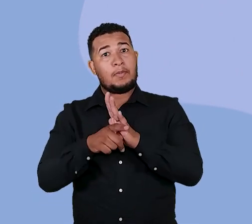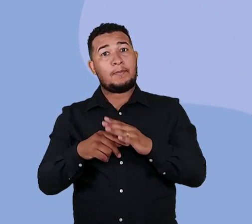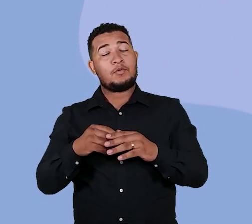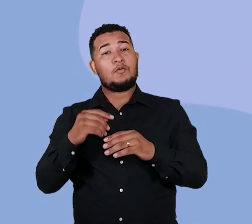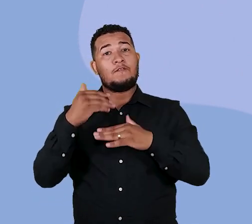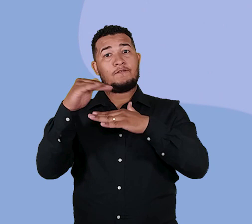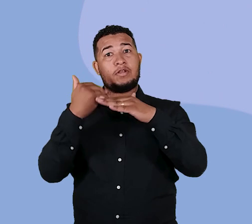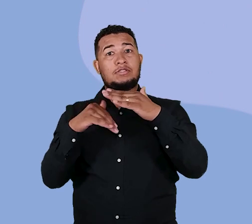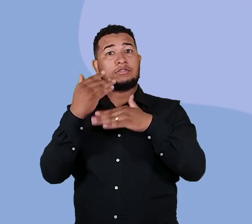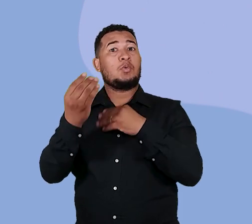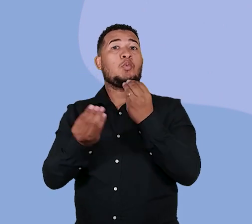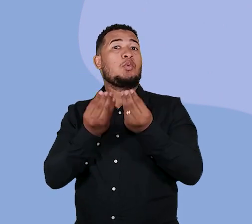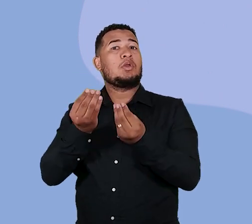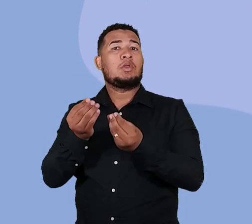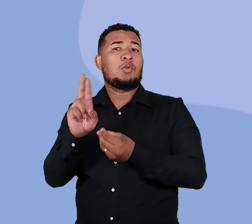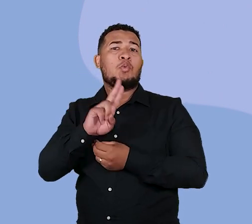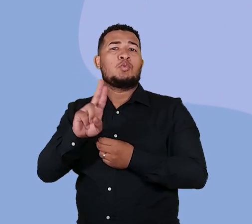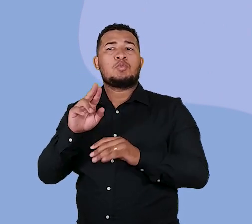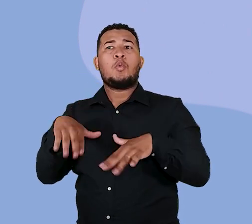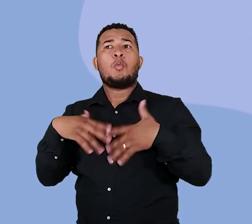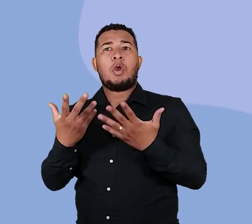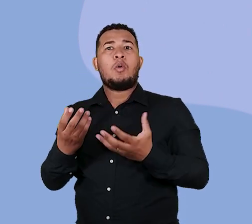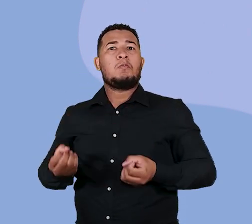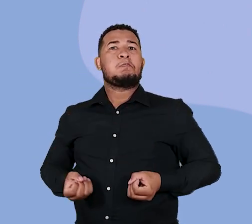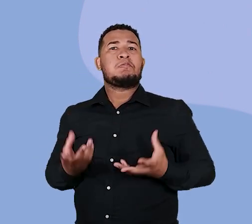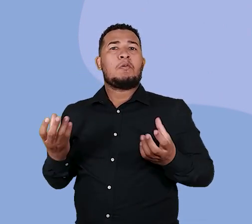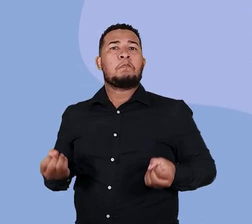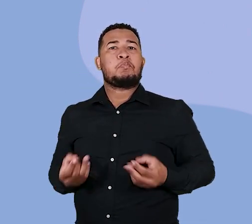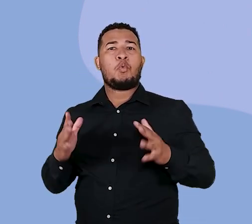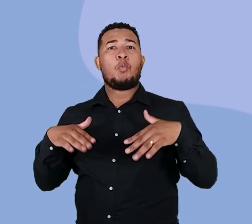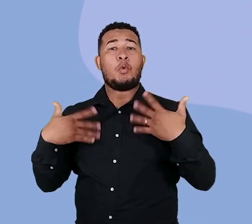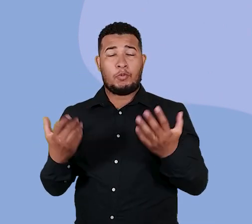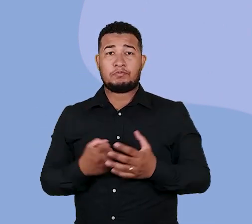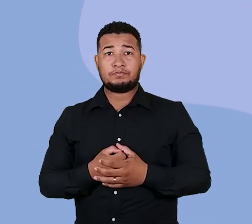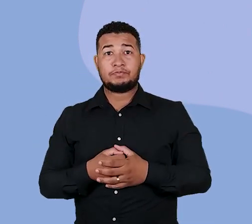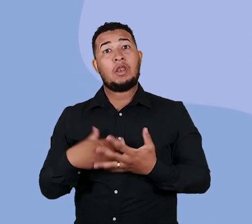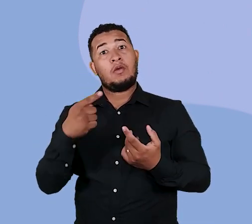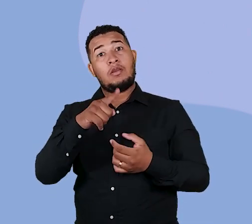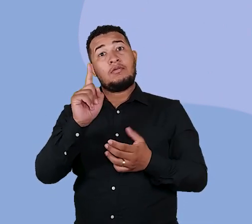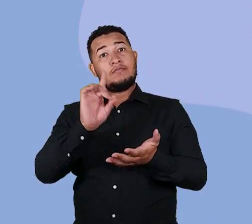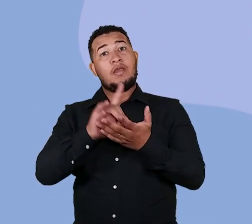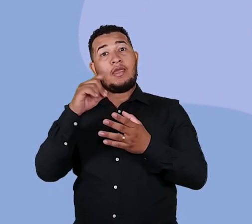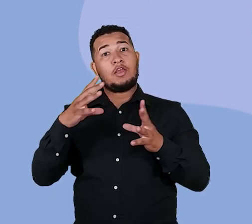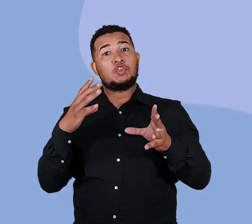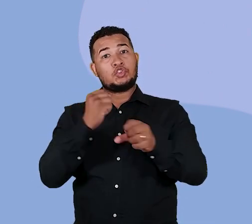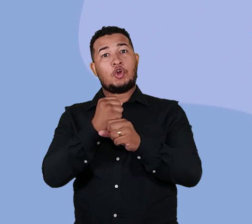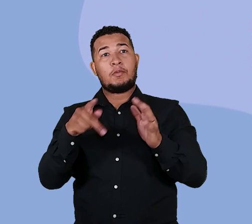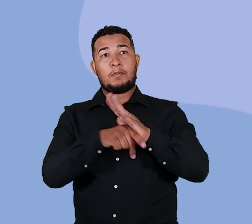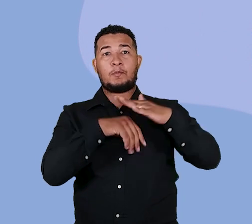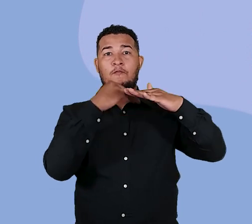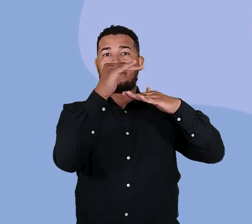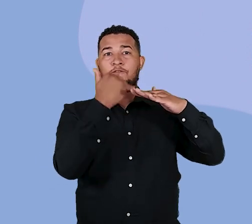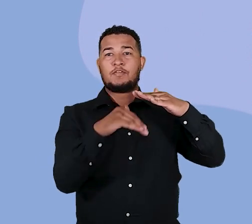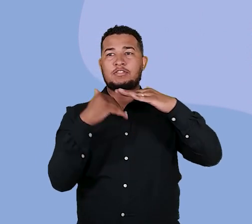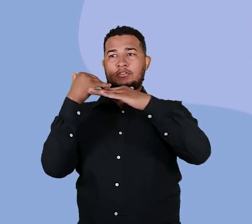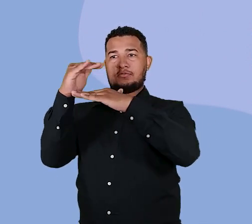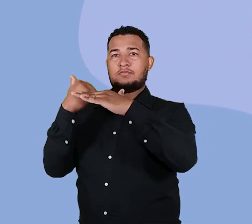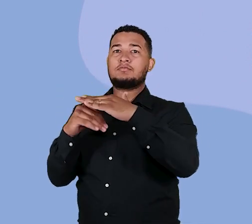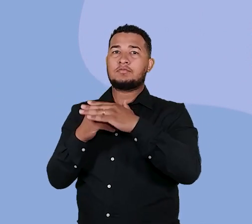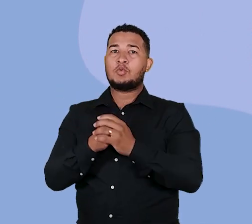quantia inicial Carlos gastou nessas duas bancas? Temos aí então uma soma de fração. Você lembra como é que faz